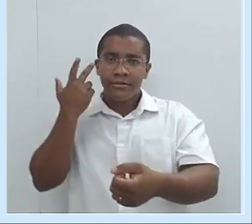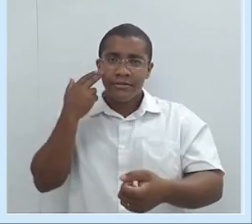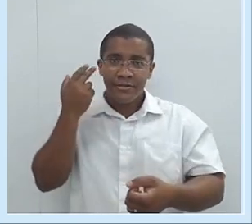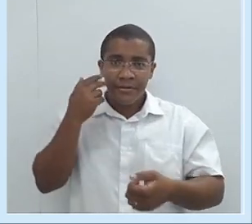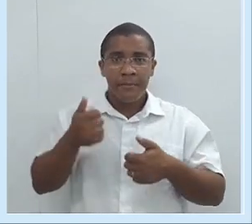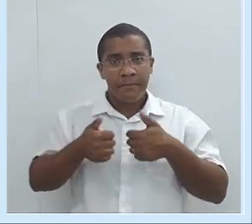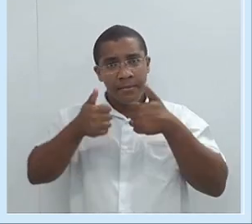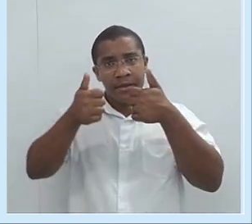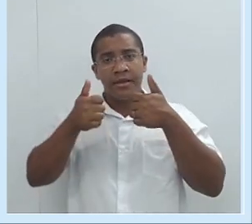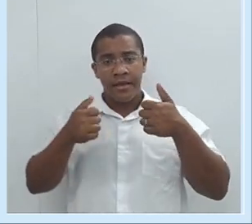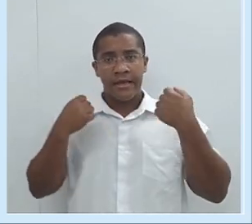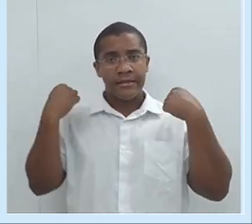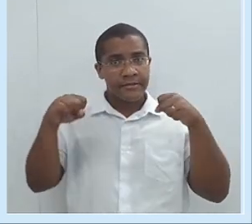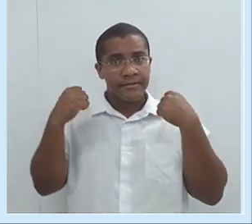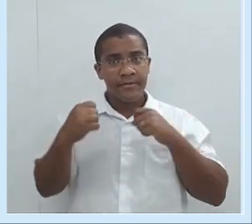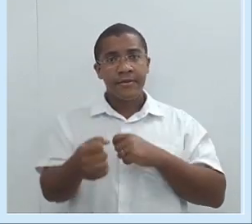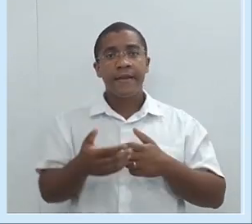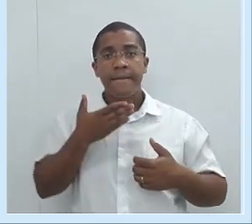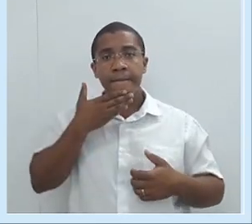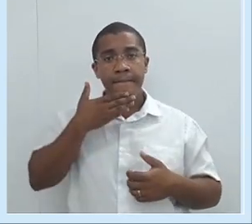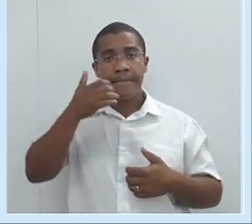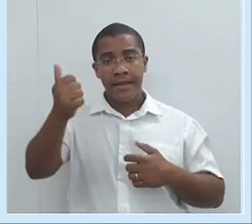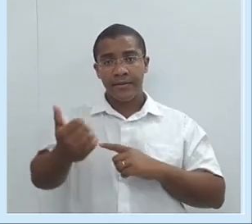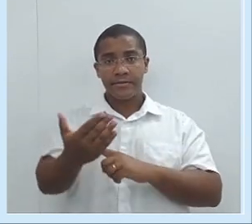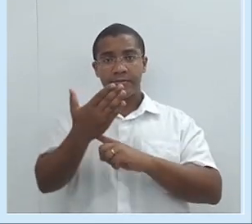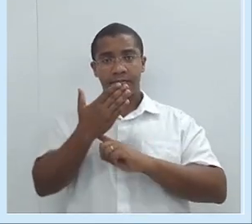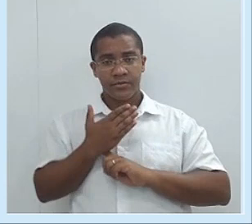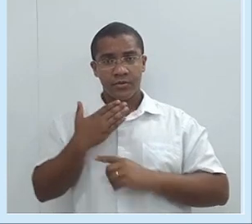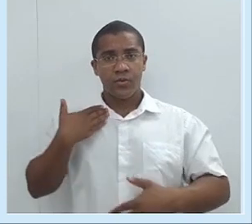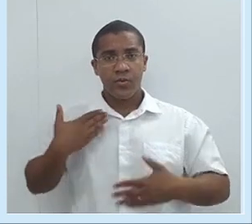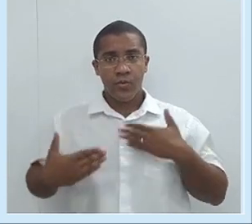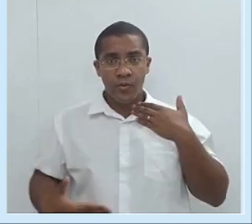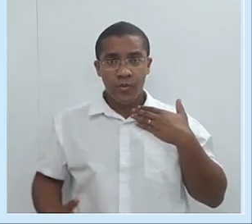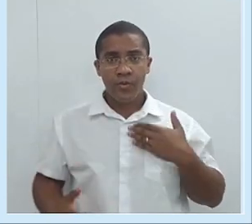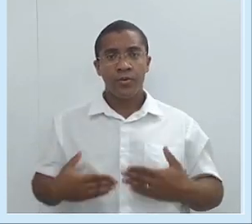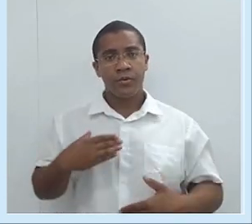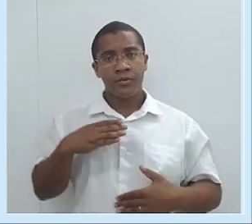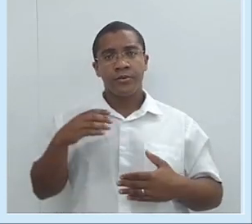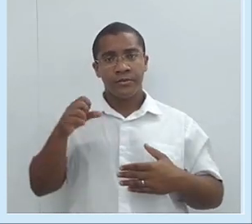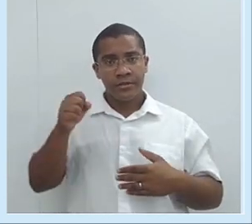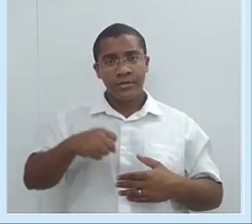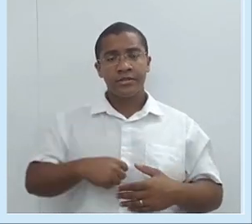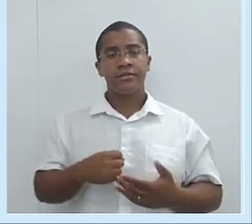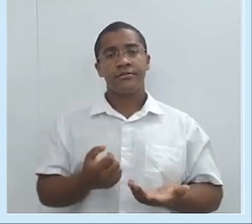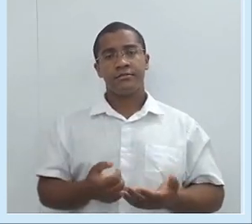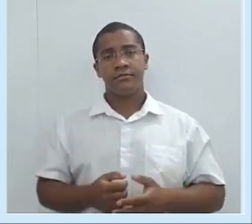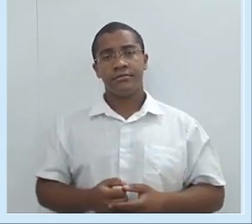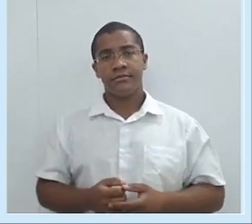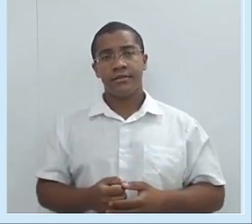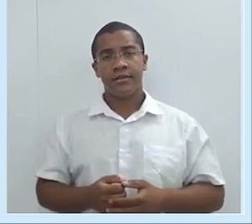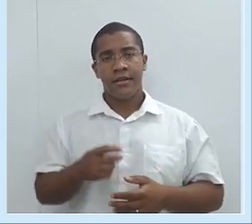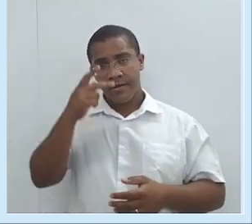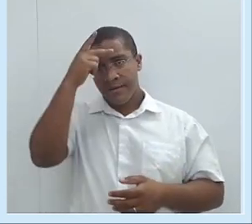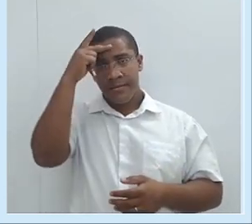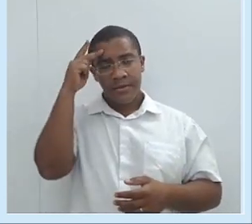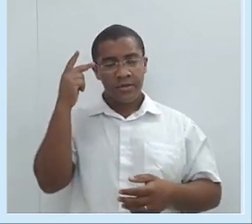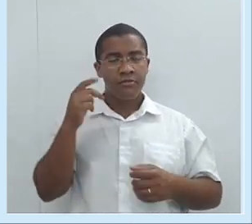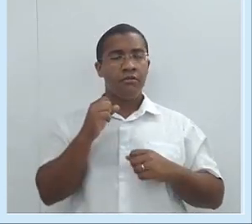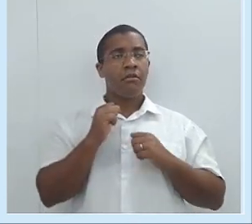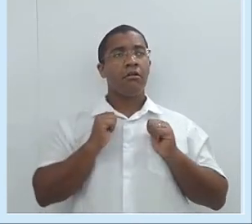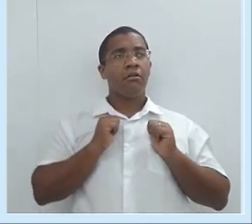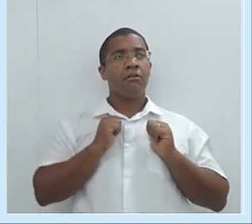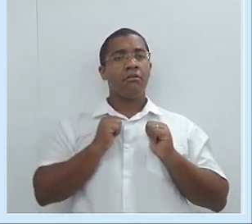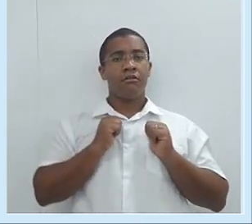melhor, exercícios físicos, eles melhoram a condição física e de saúde da pessoa que está